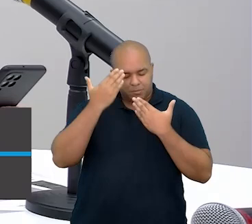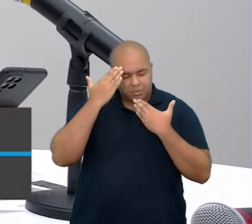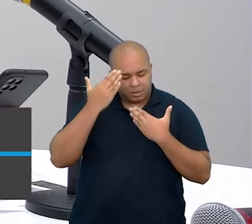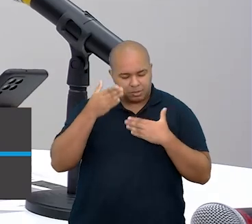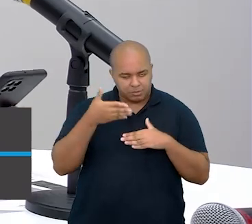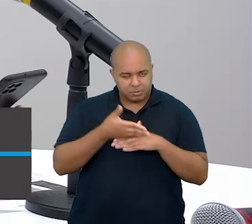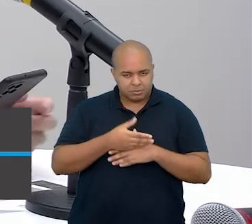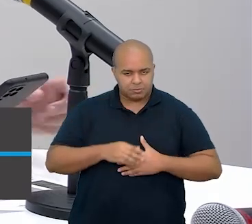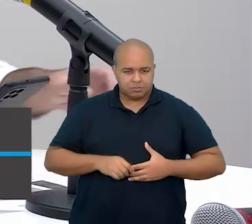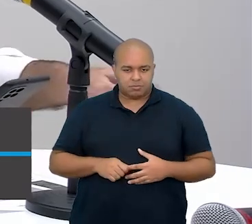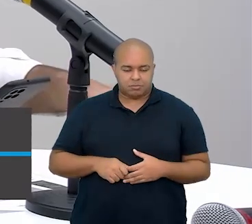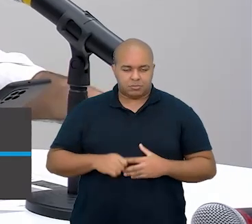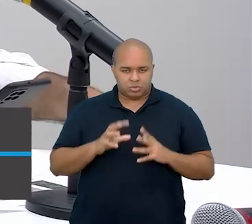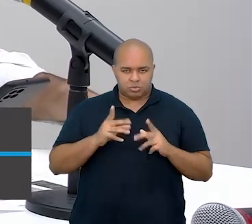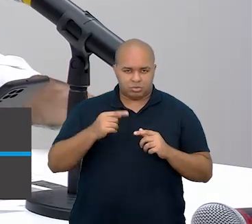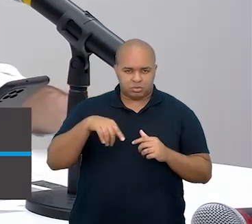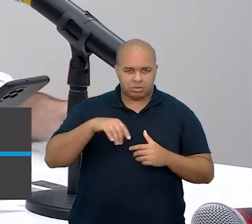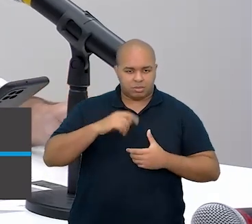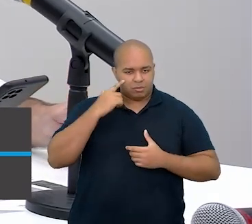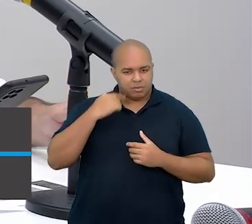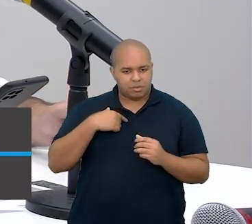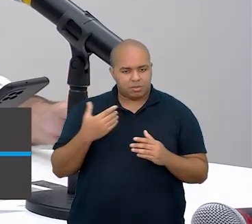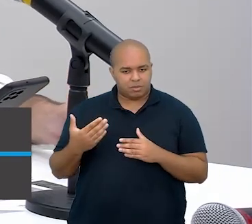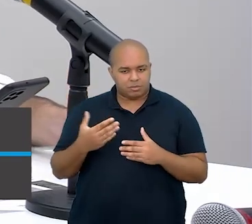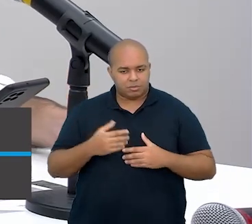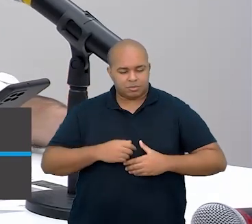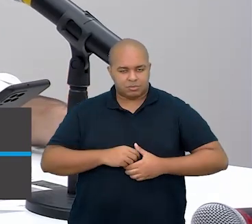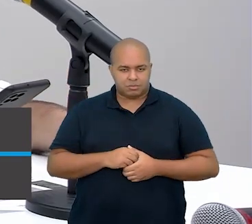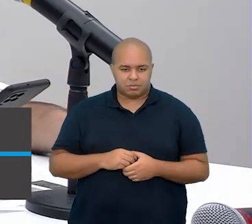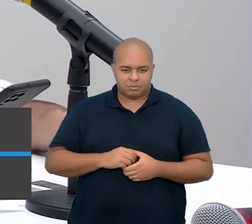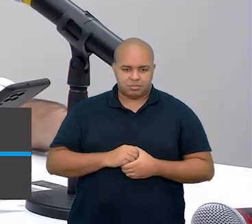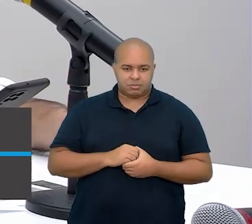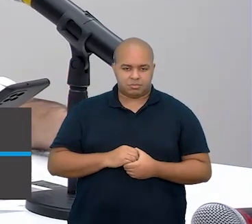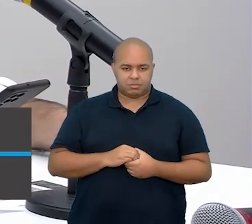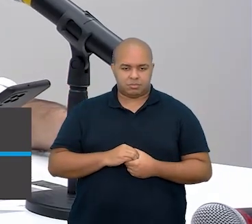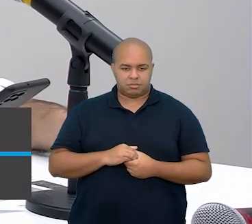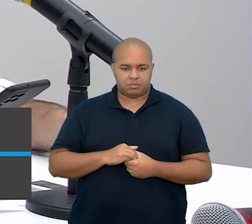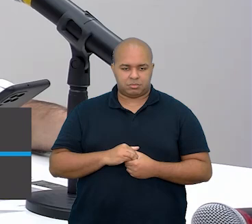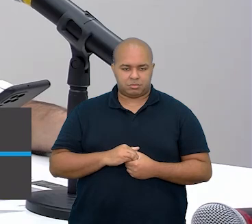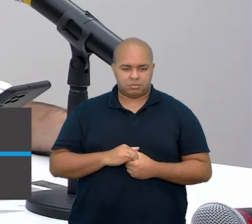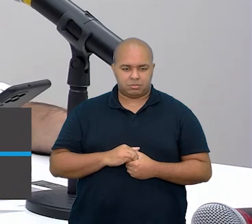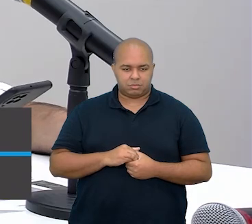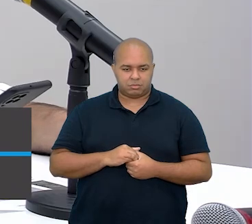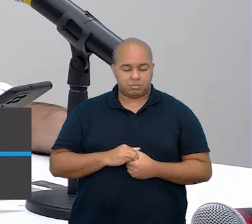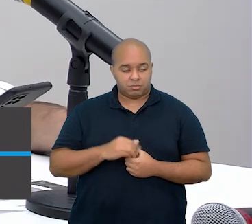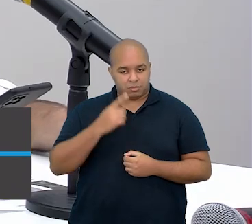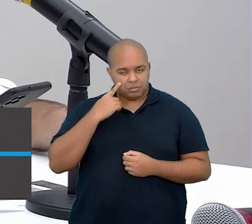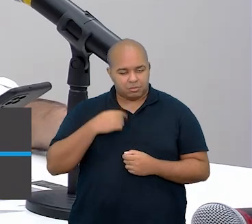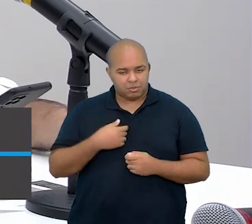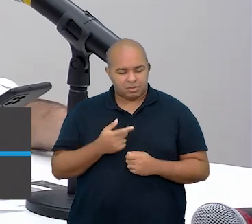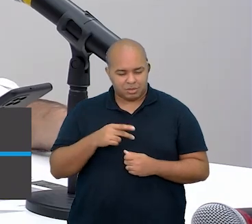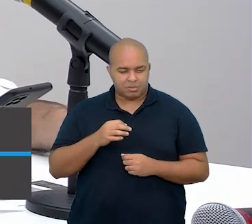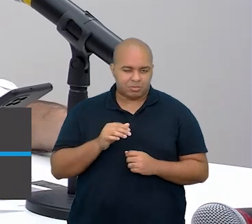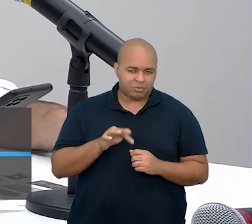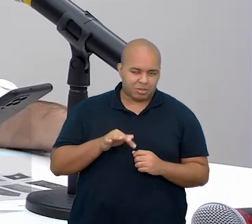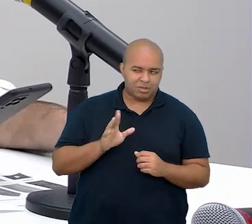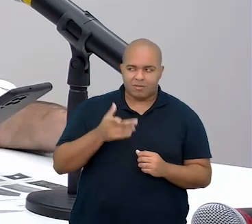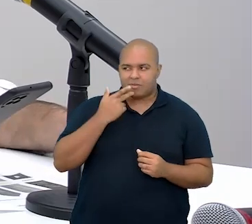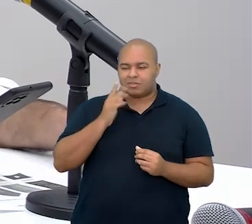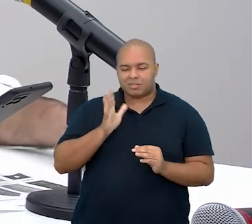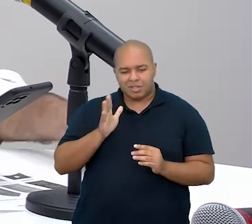à participação de todos aí. Vamos para os finalmente, né, professora? Finalmente?